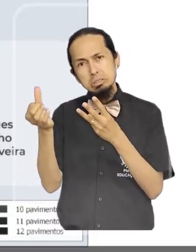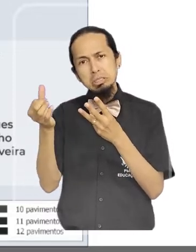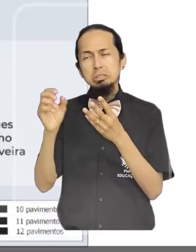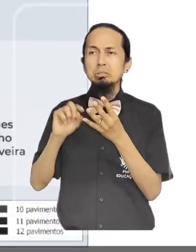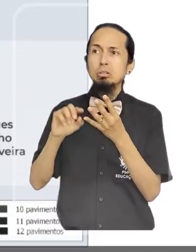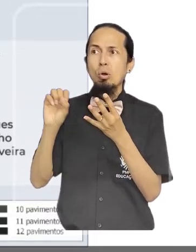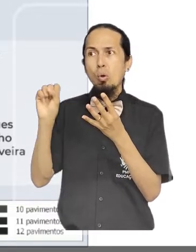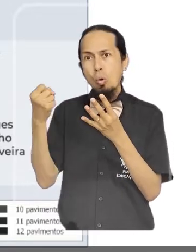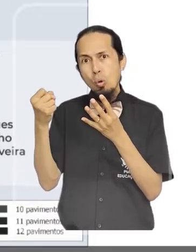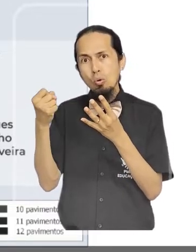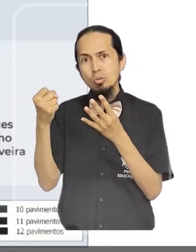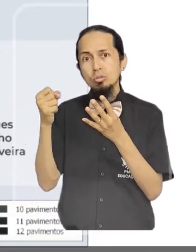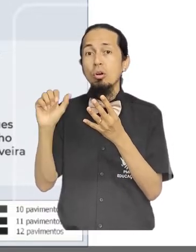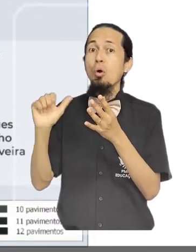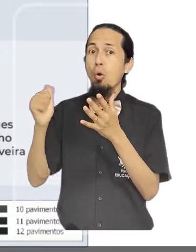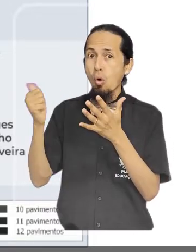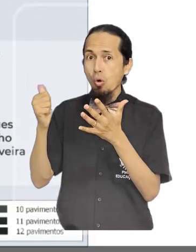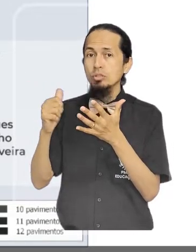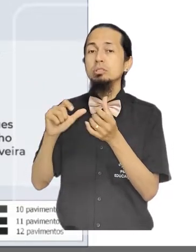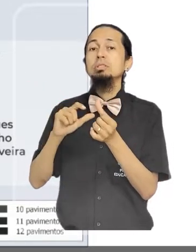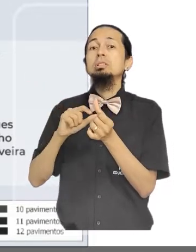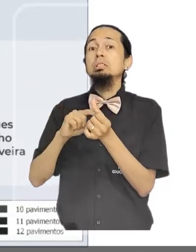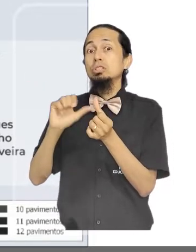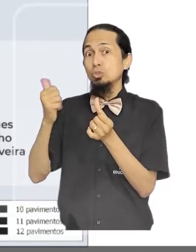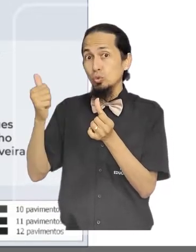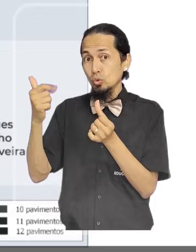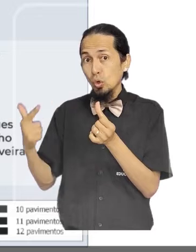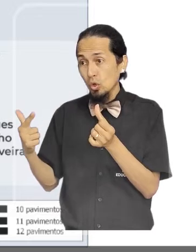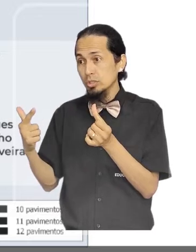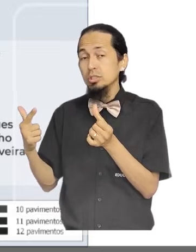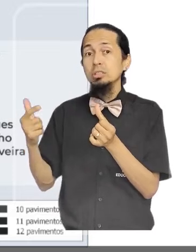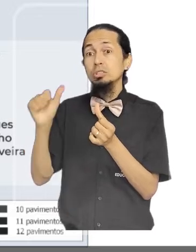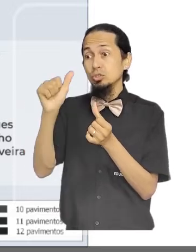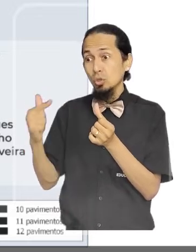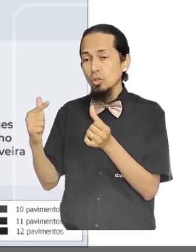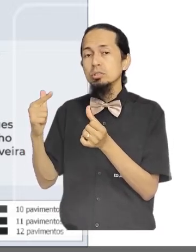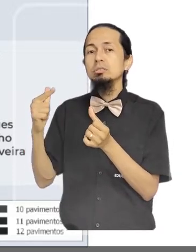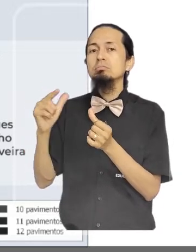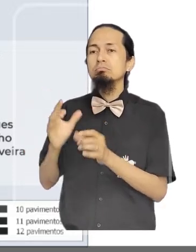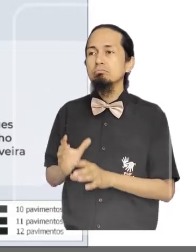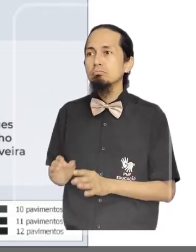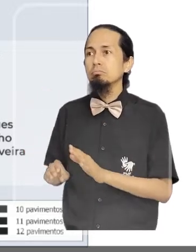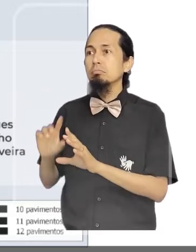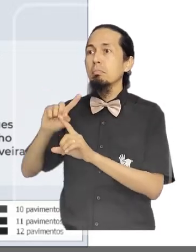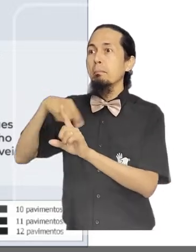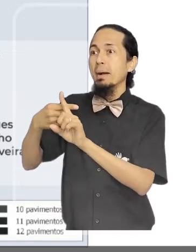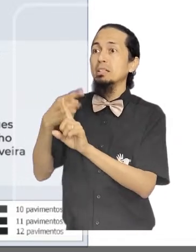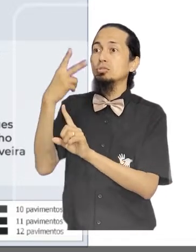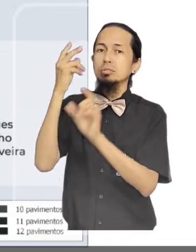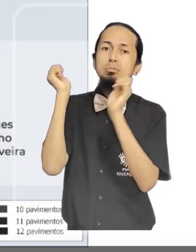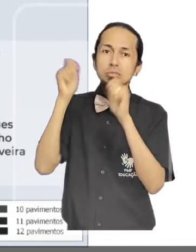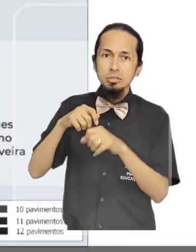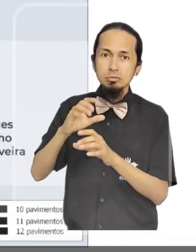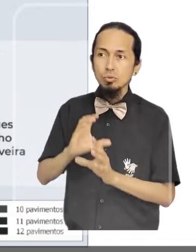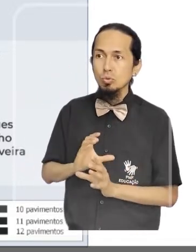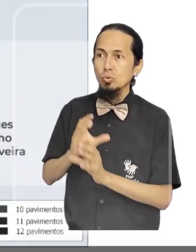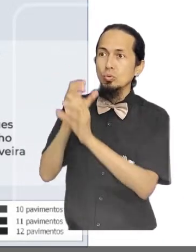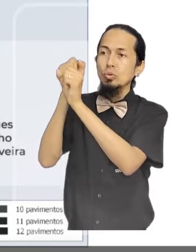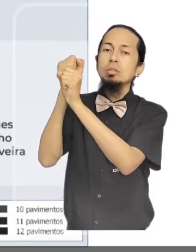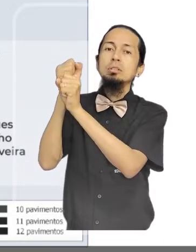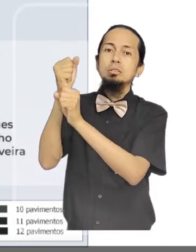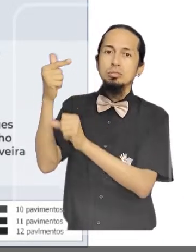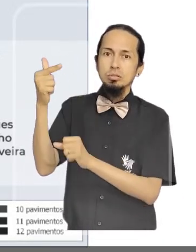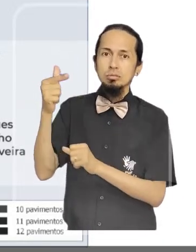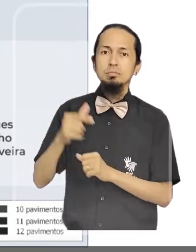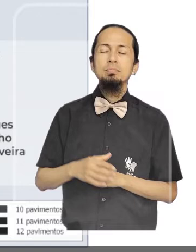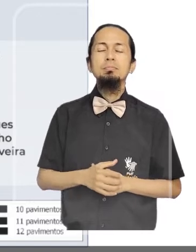5, 6, 8, 11 e 12 pavimentos poderão receber até 2 pavimentos mediante